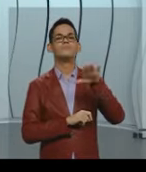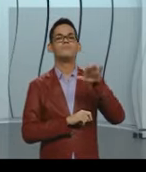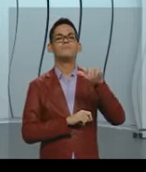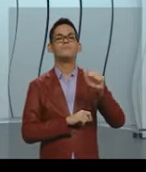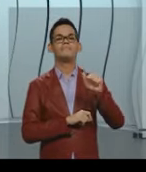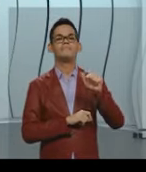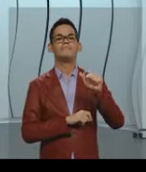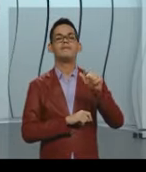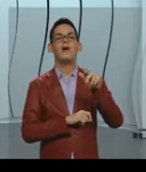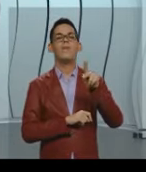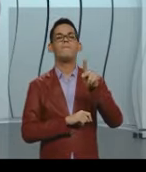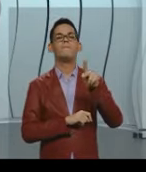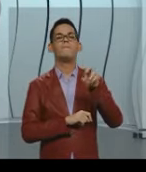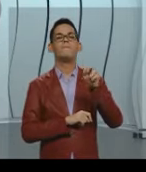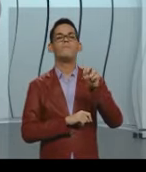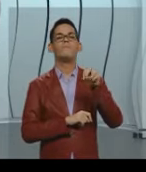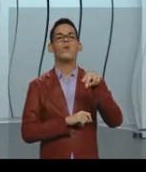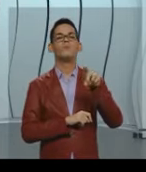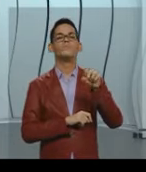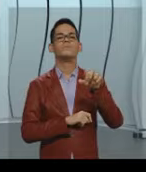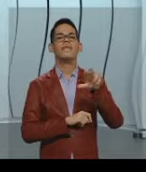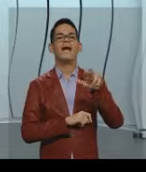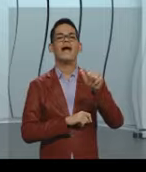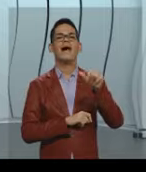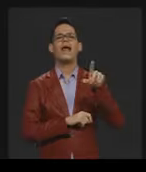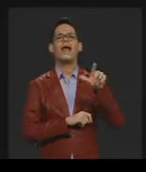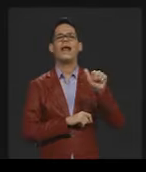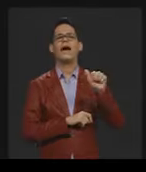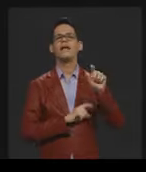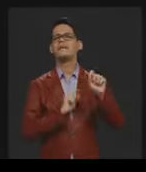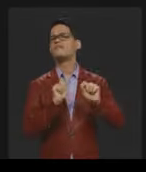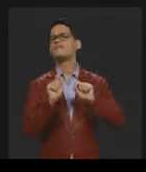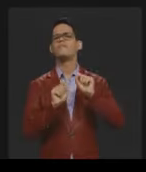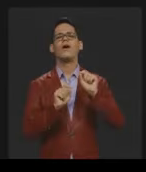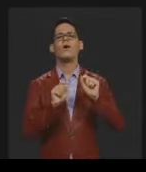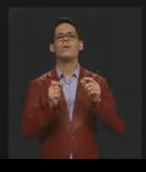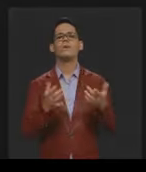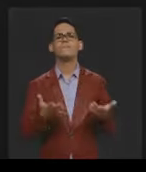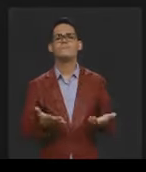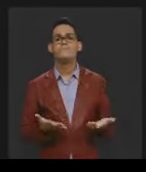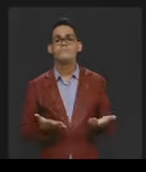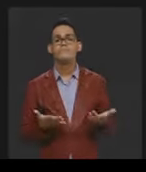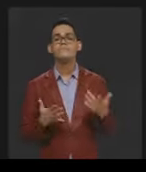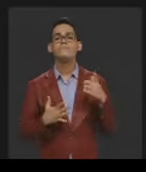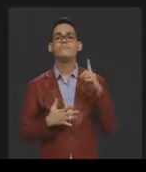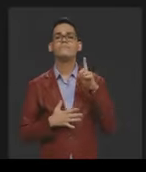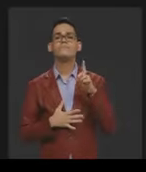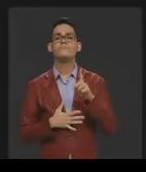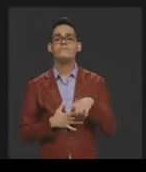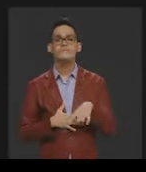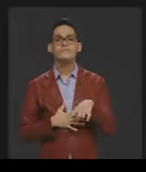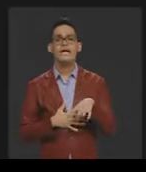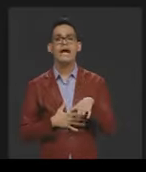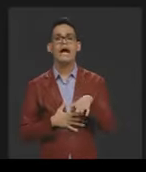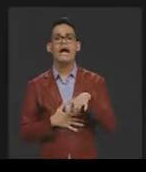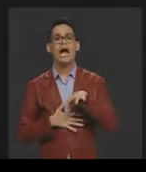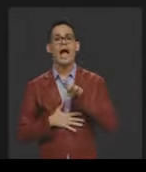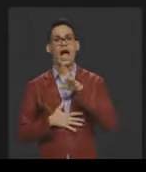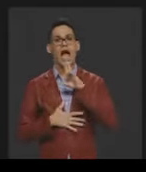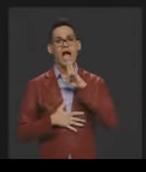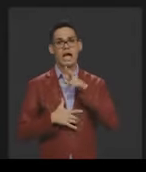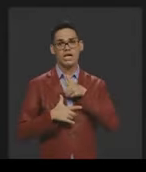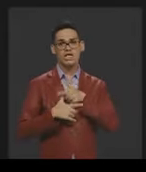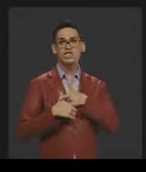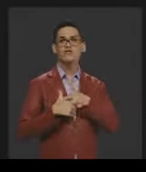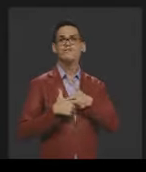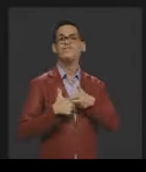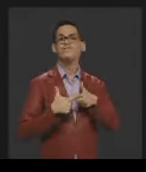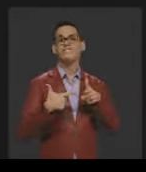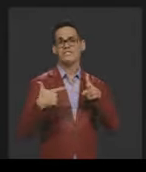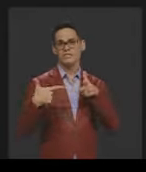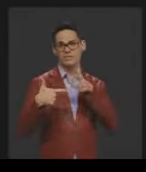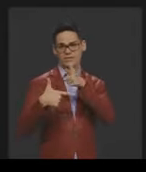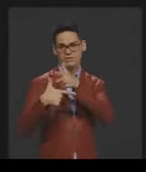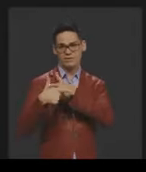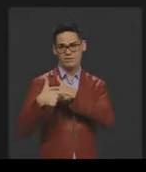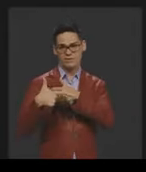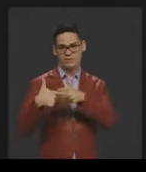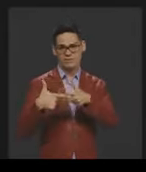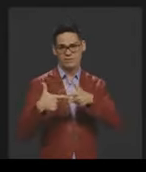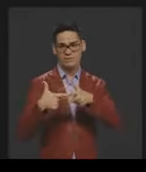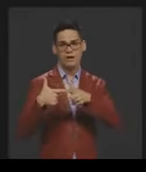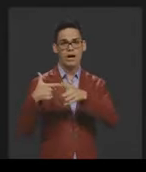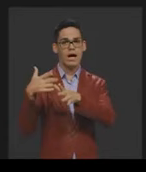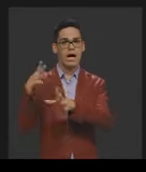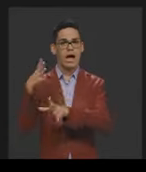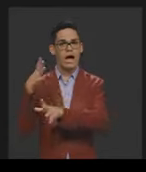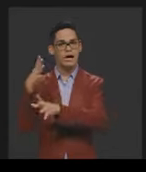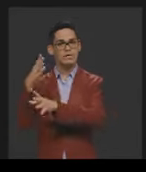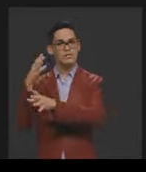mas agora o que é uma média aritmética ponderada? A média aritmética ponderada é a razão, que é uma divisão, entre a soma